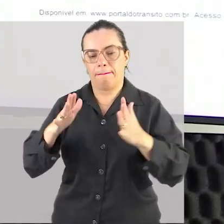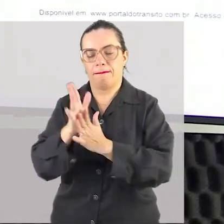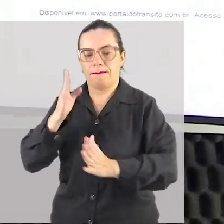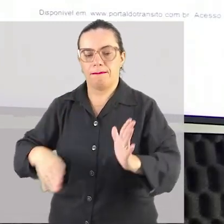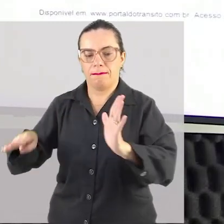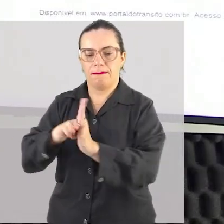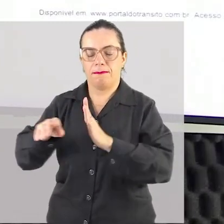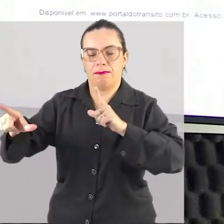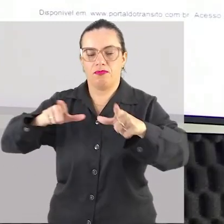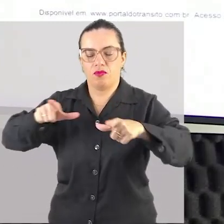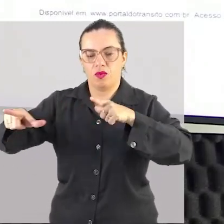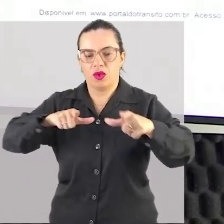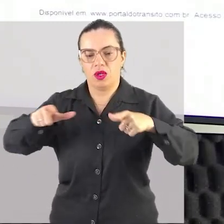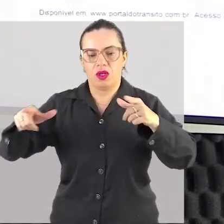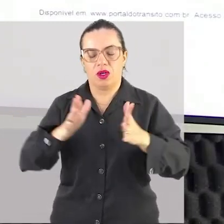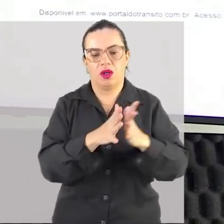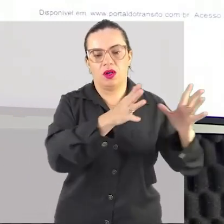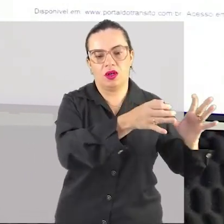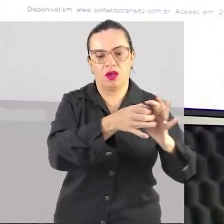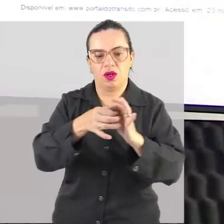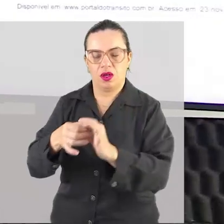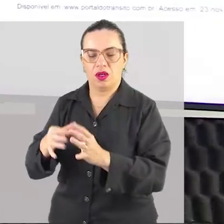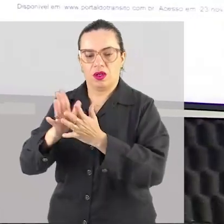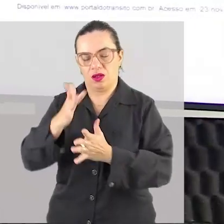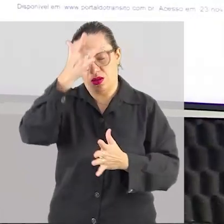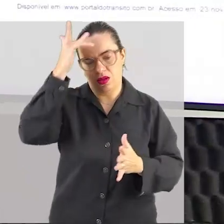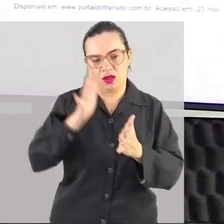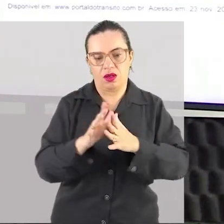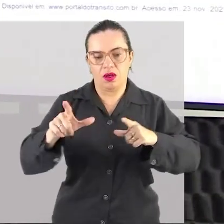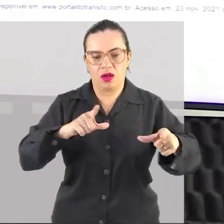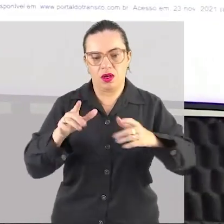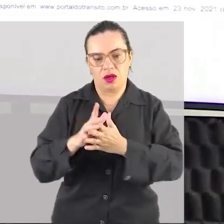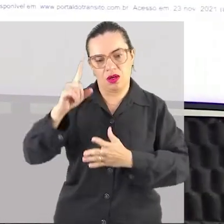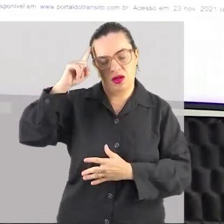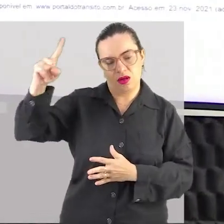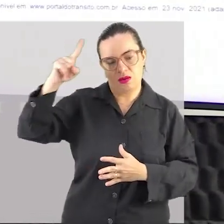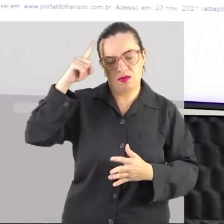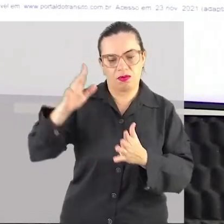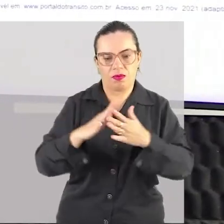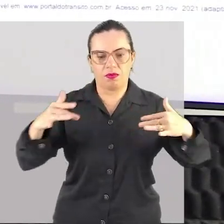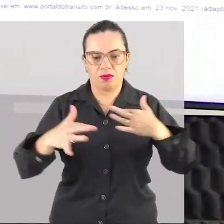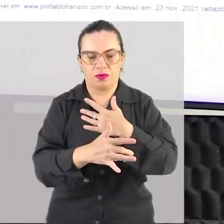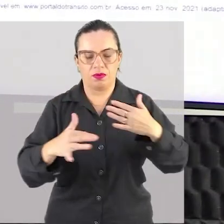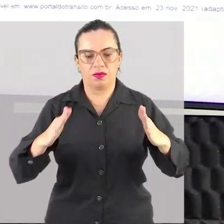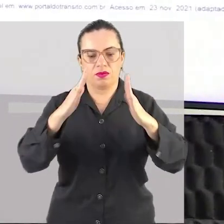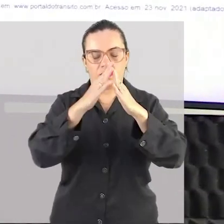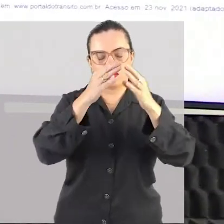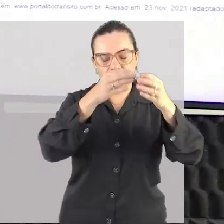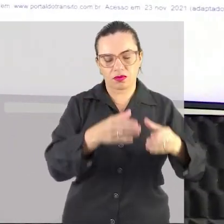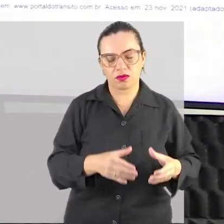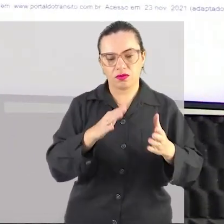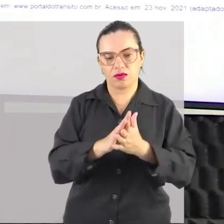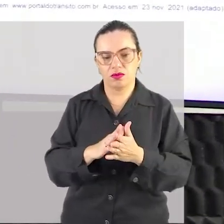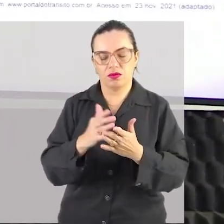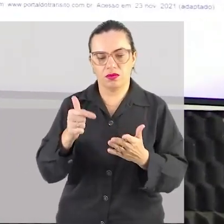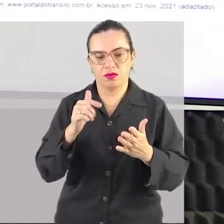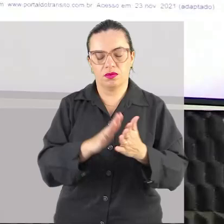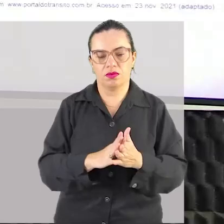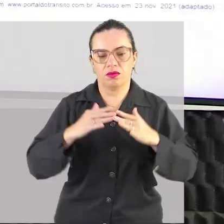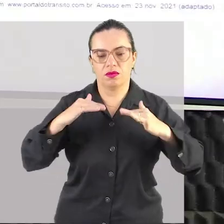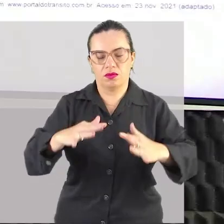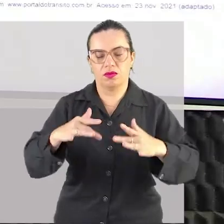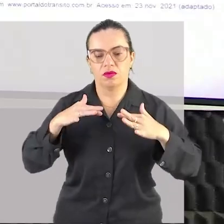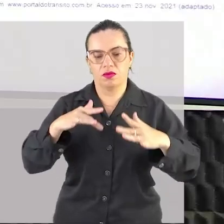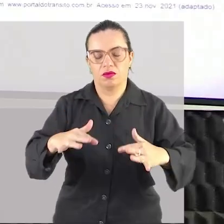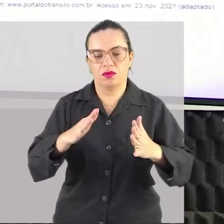questão do movimento que os trabalhadores e trabalhadoras têm diariamente nas cidades entre casa e trabalho Então se é um